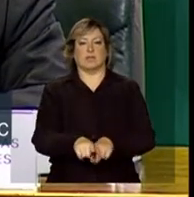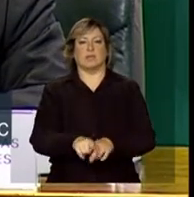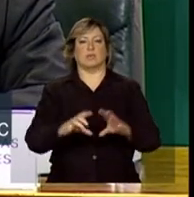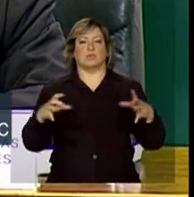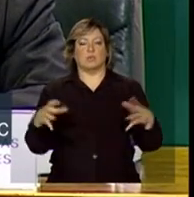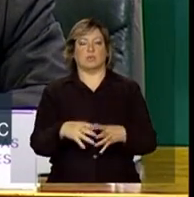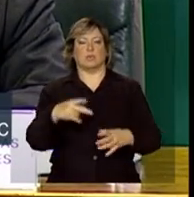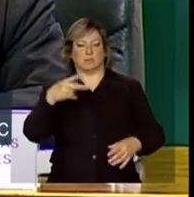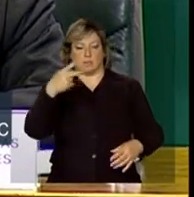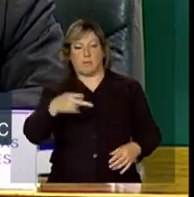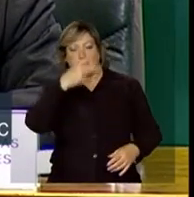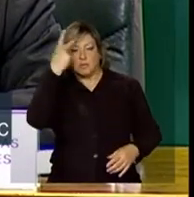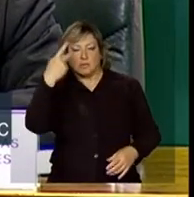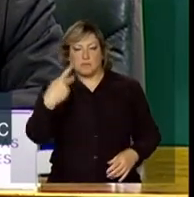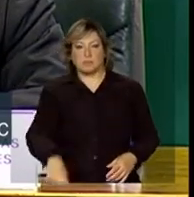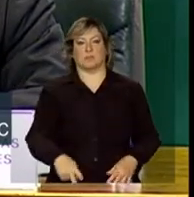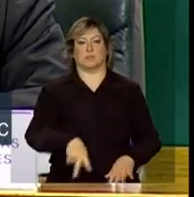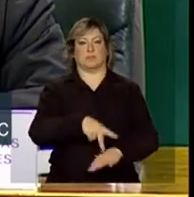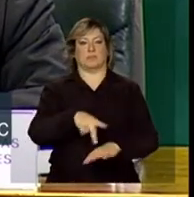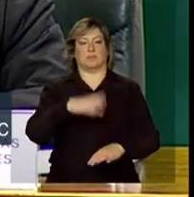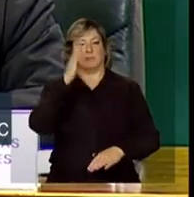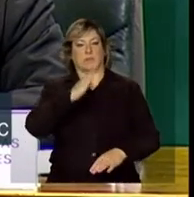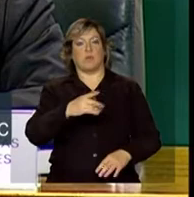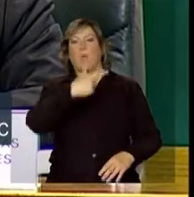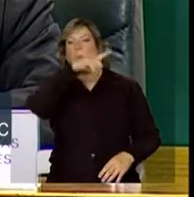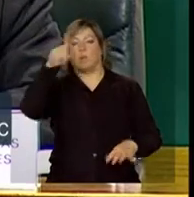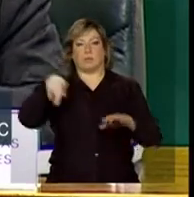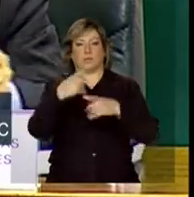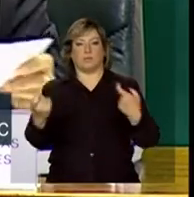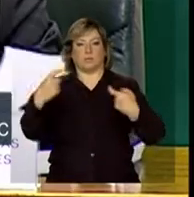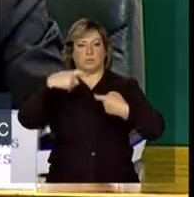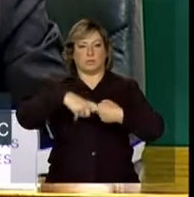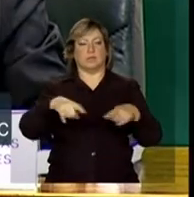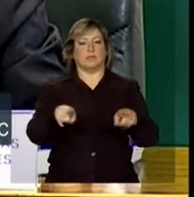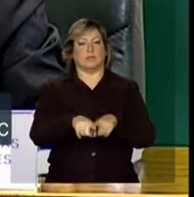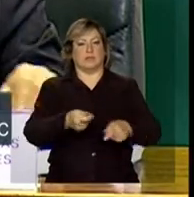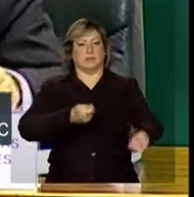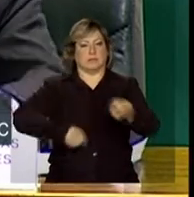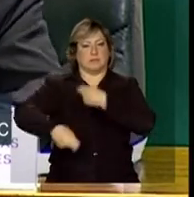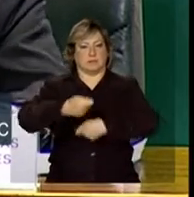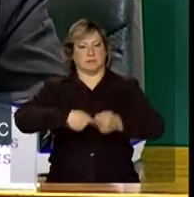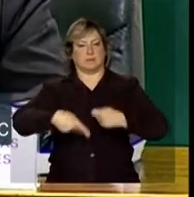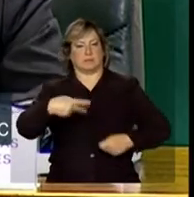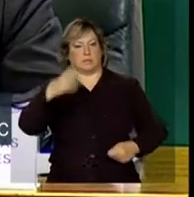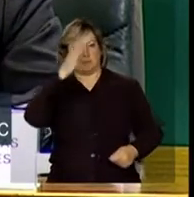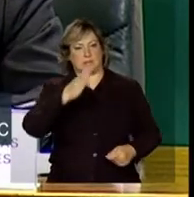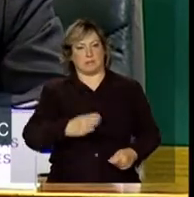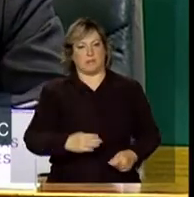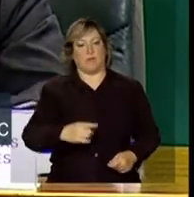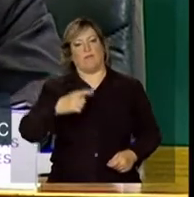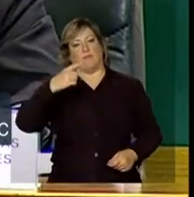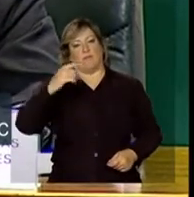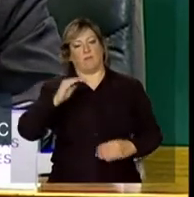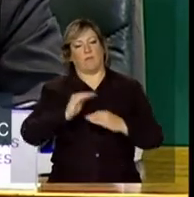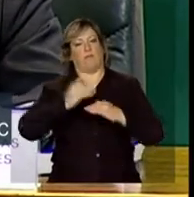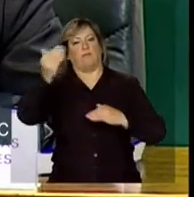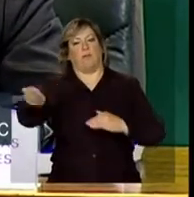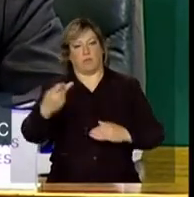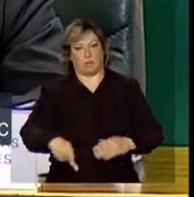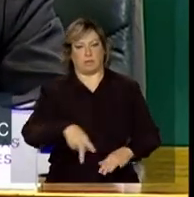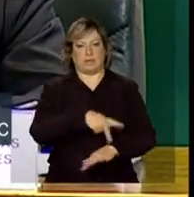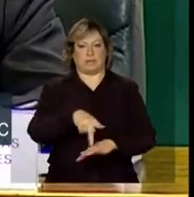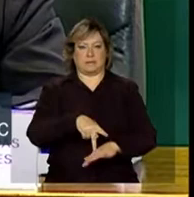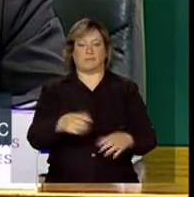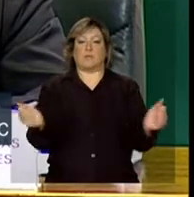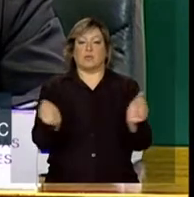Nacionais no exterior e do treinamento contínuo dos membros do serviço exterior do Brasil juntamente com os demais